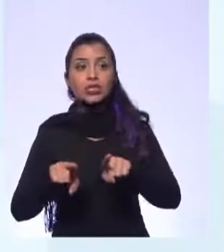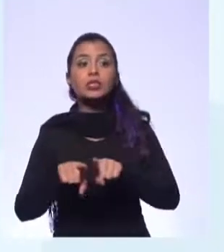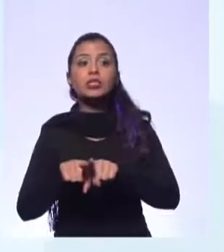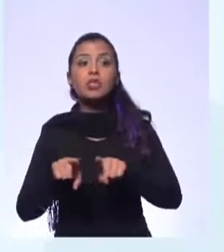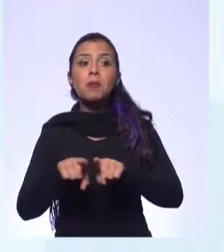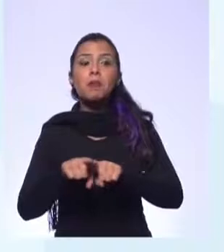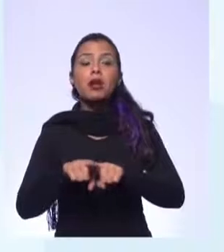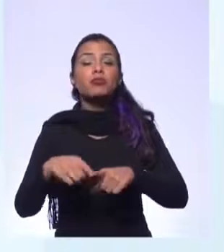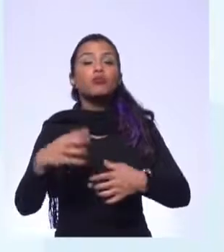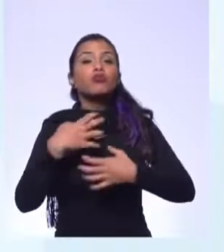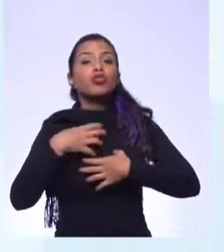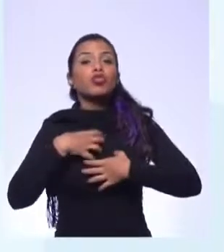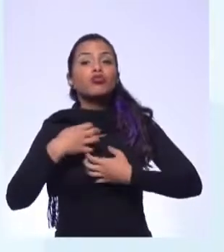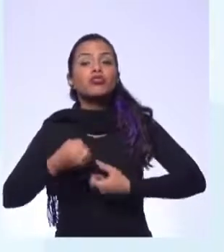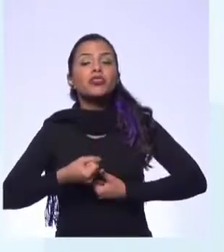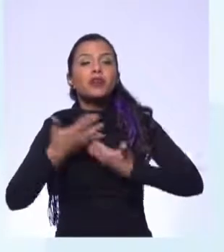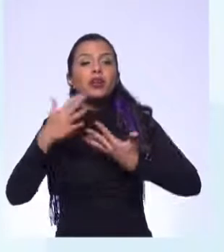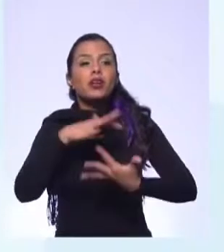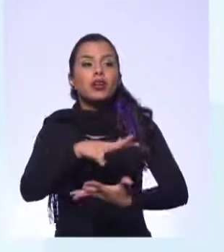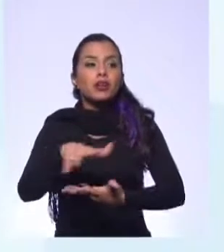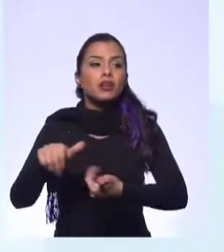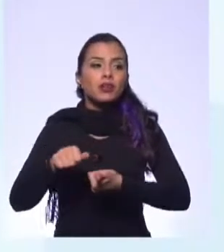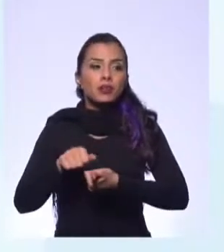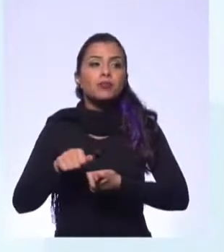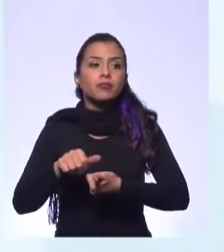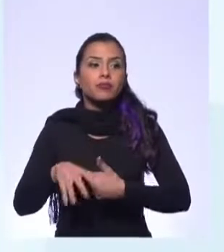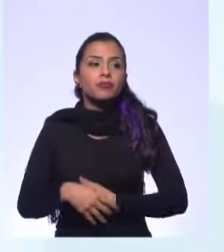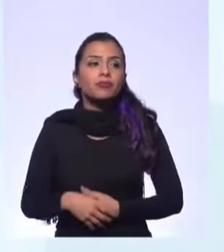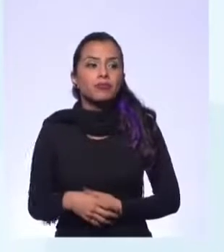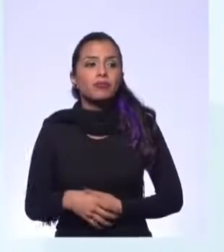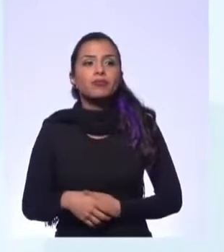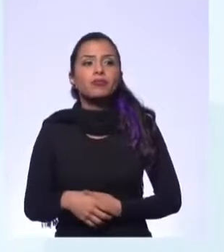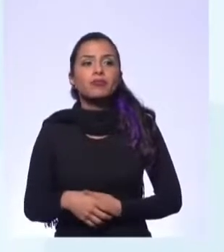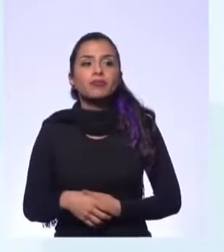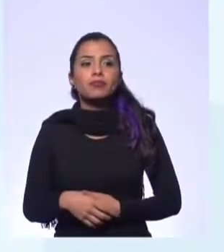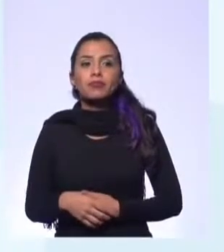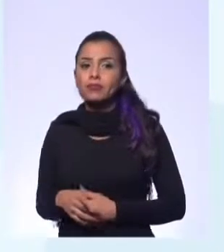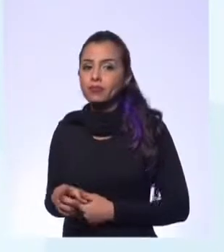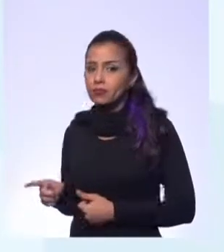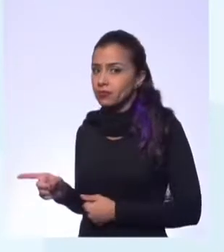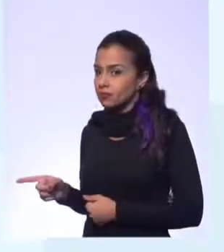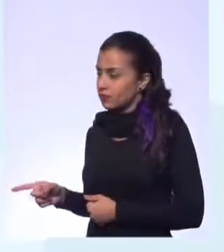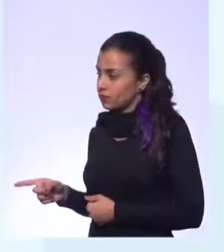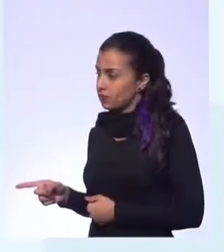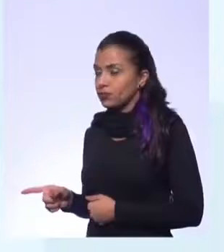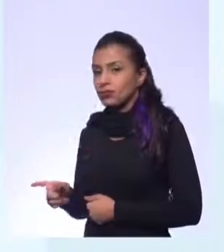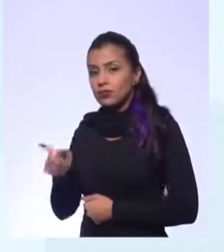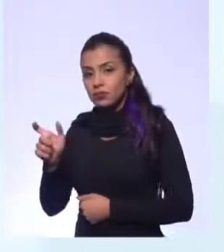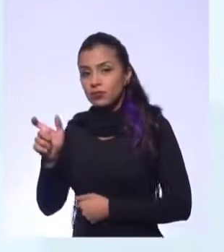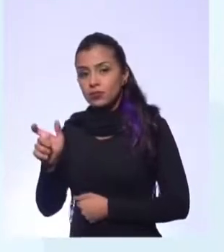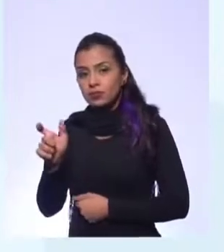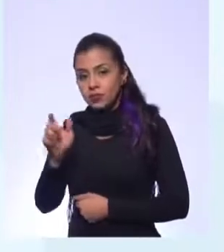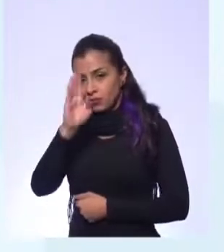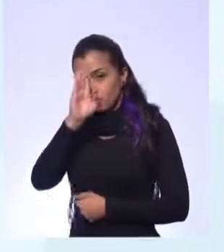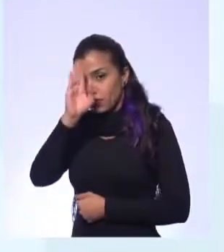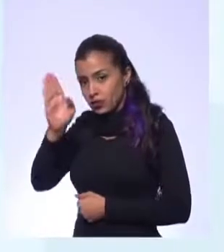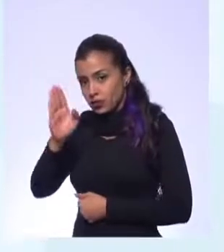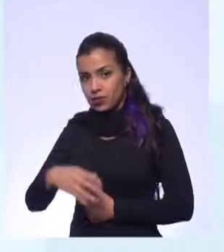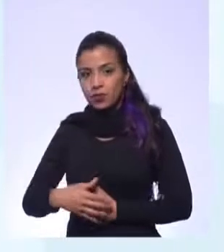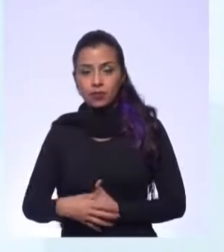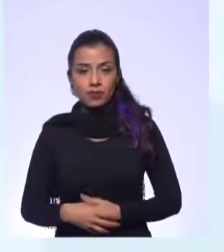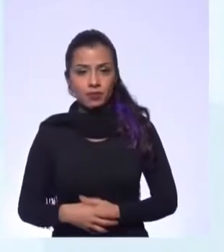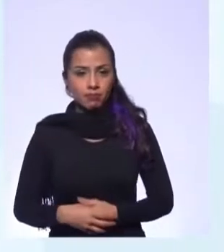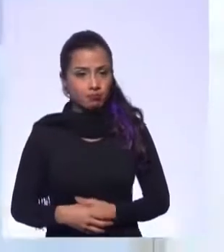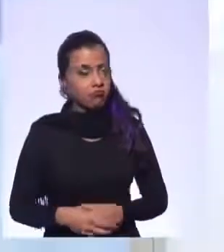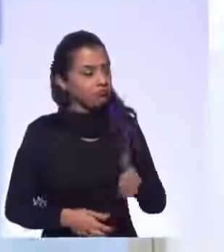e expressar o mundo. E as reading strategies são skimming, scanning, cognates and others. Muito bem,